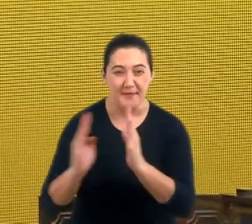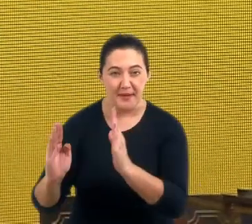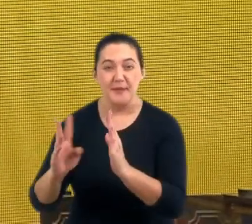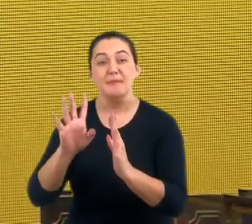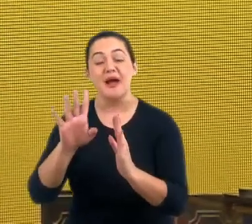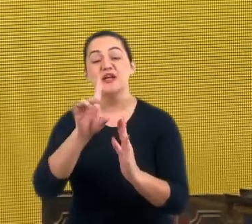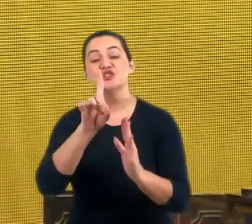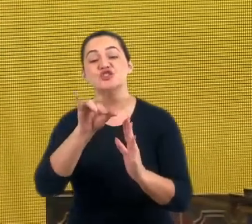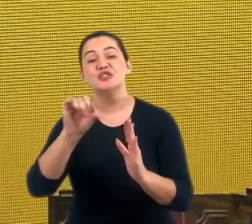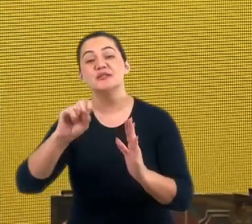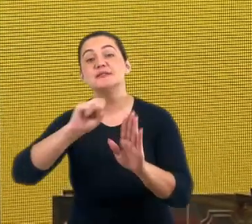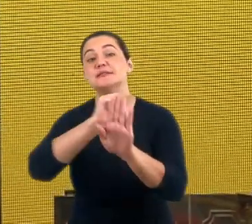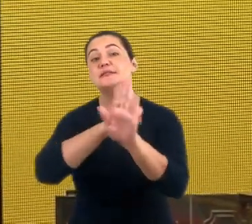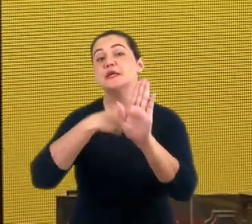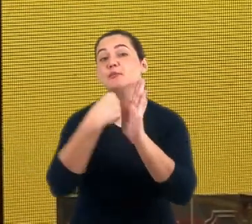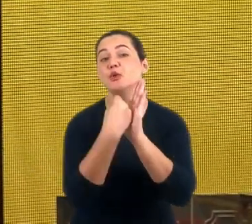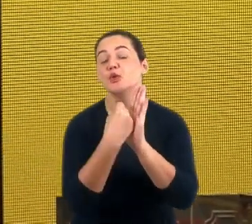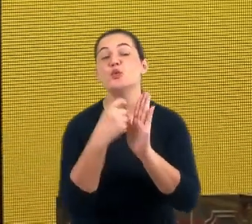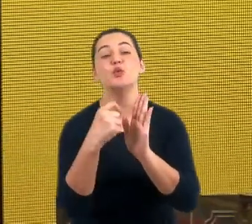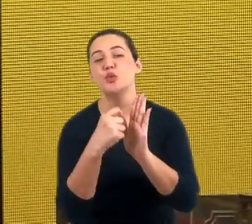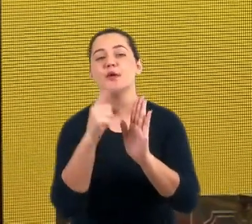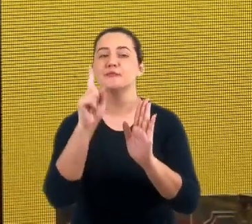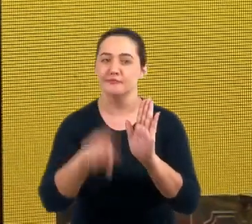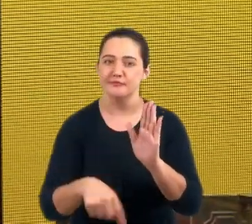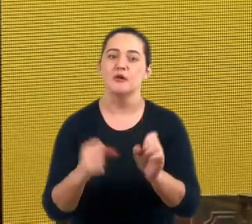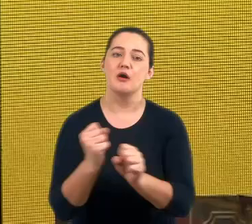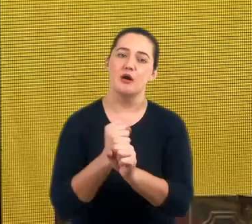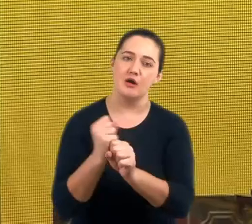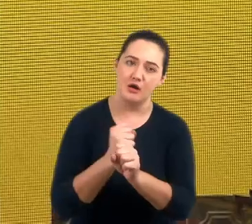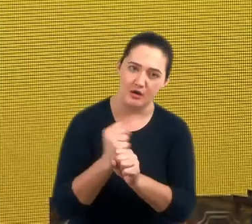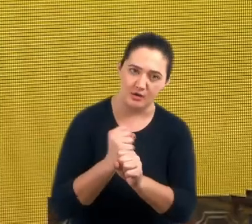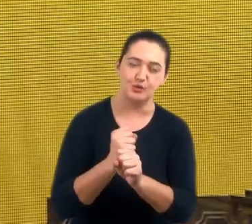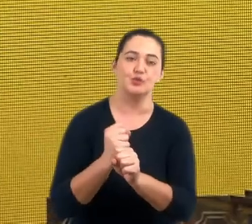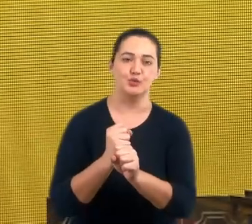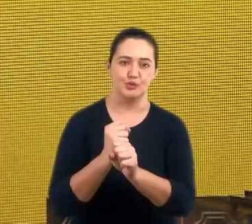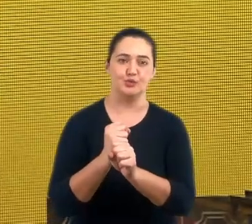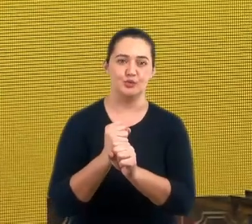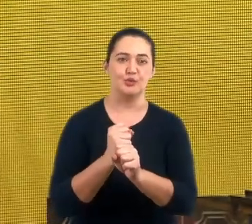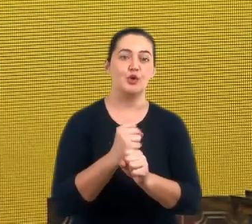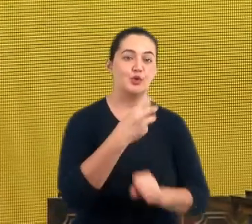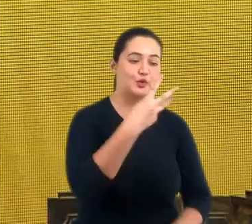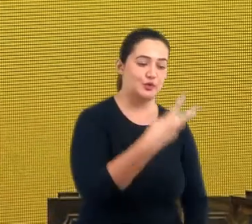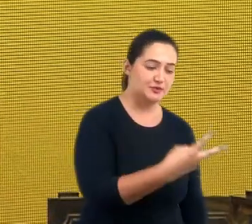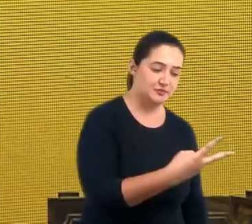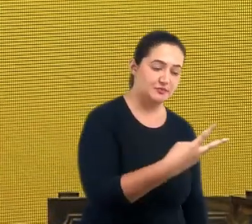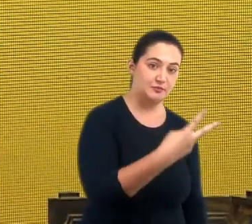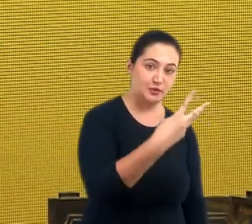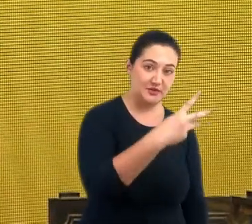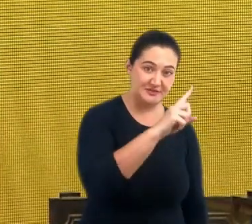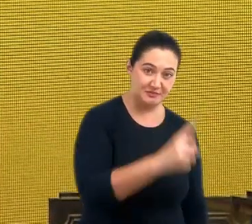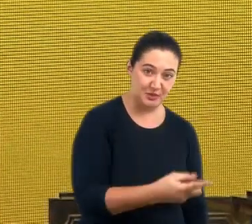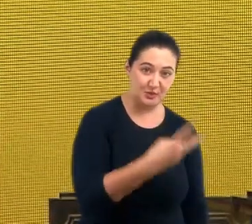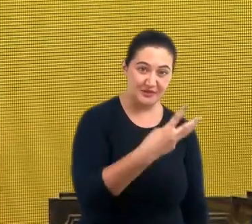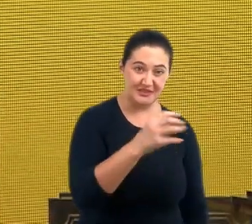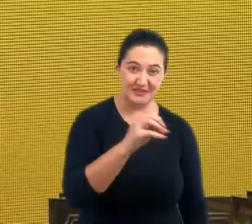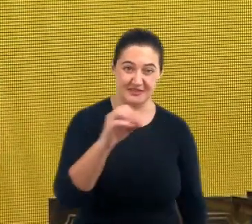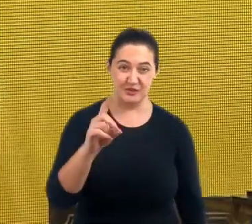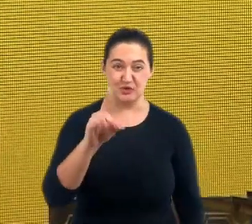sim de dias simbólicos. Ou seja, como eu expliquei já, 2.300 dias seriam, na